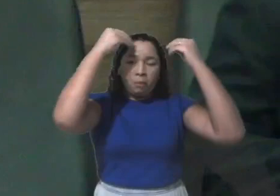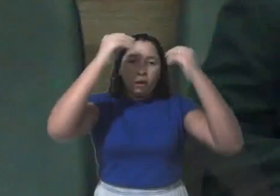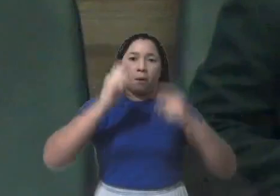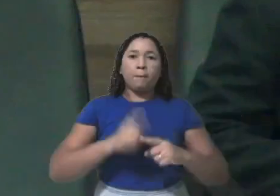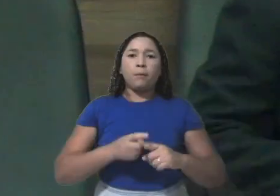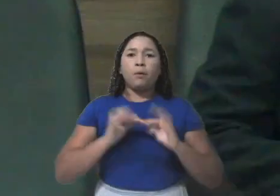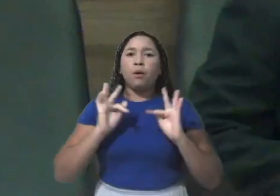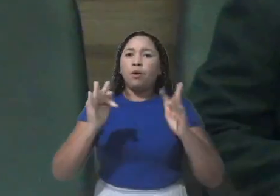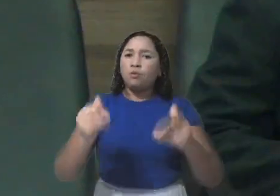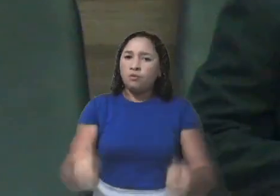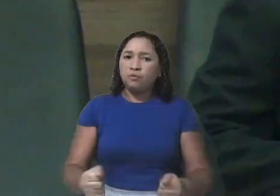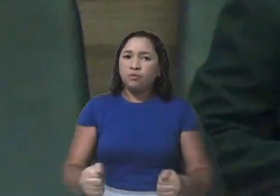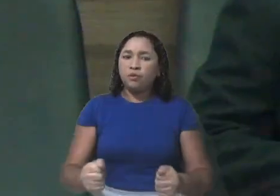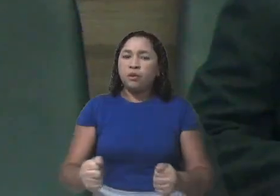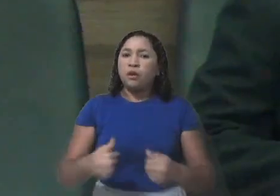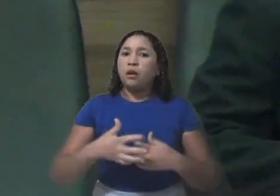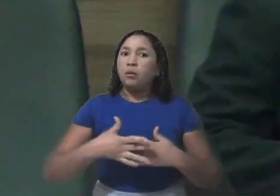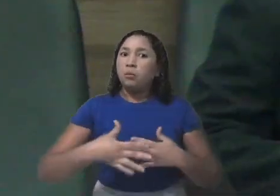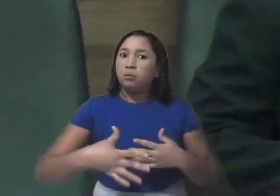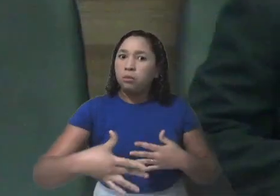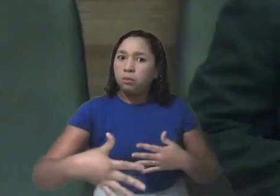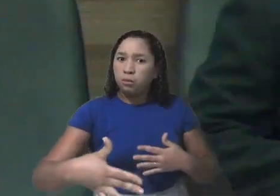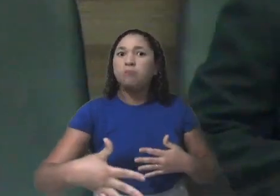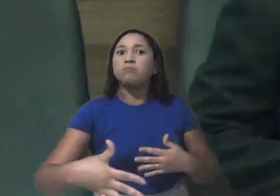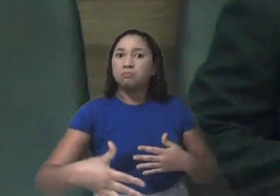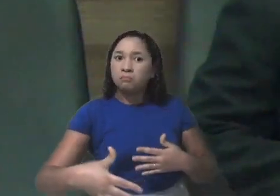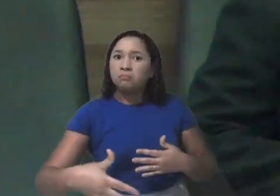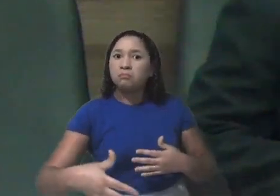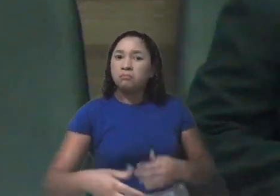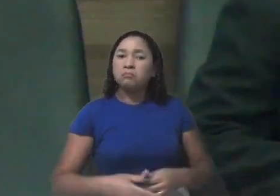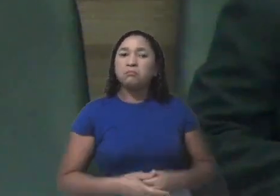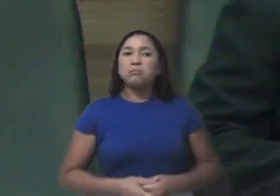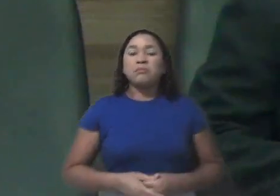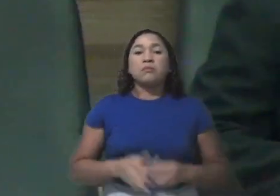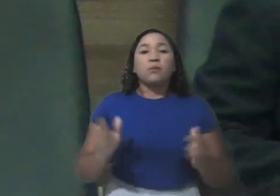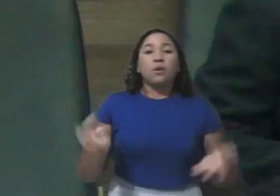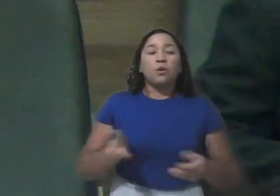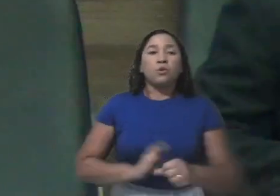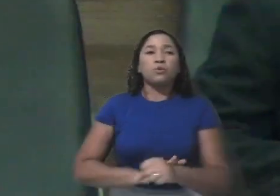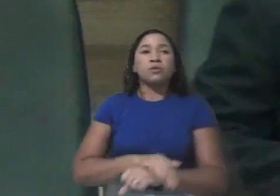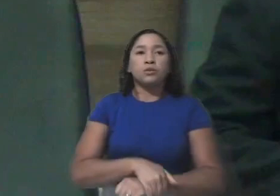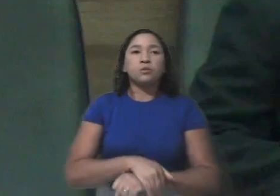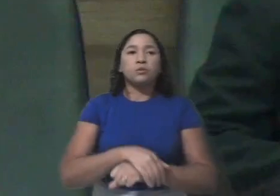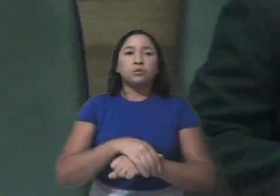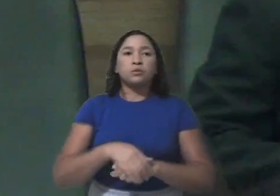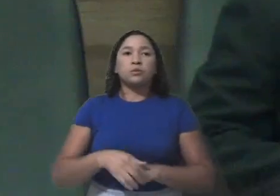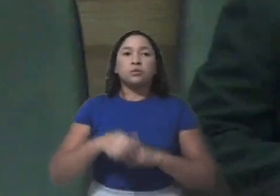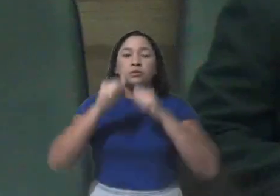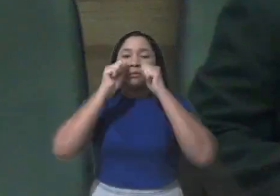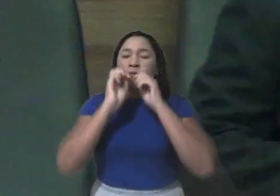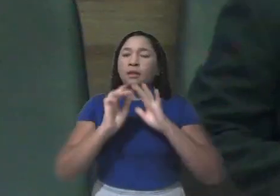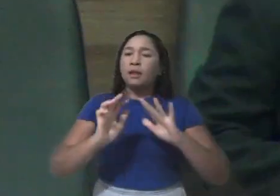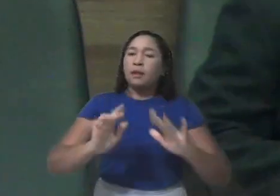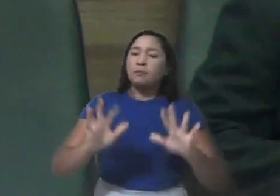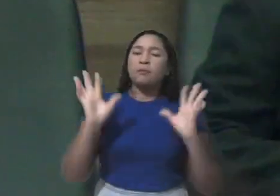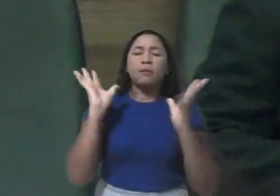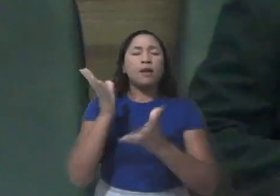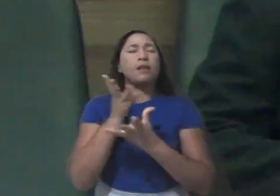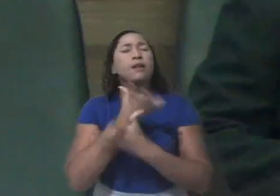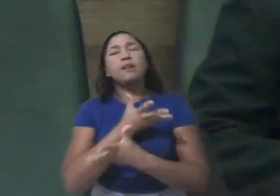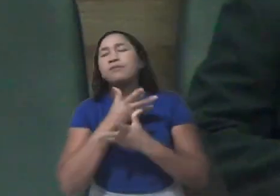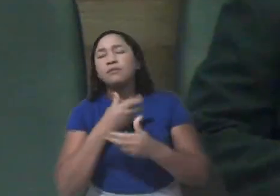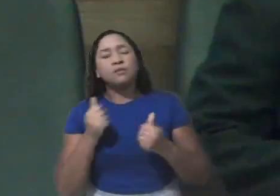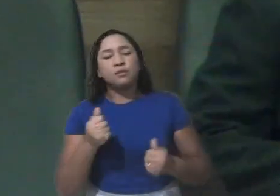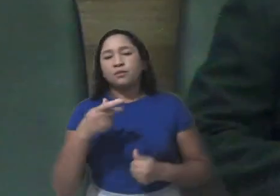próximo. Então, nesta noite, houve uma bênção reservada de Deus para a tua vida, porque você ouviu,